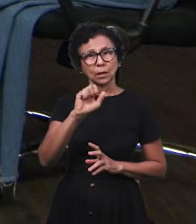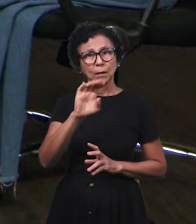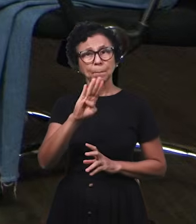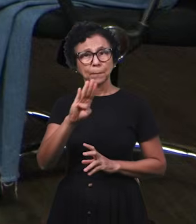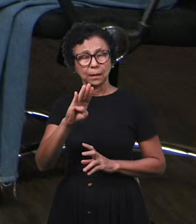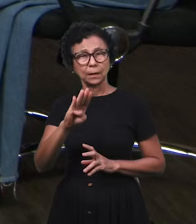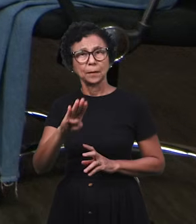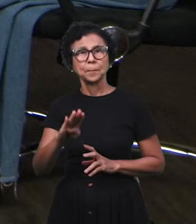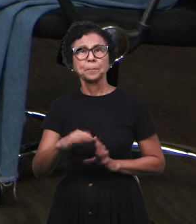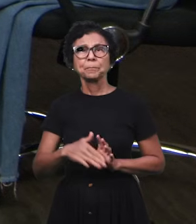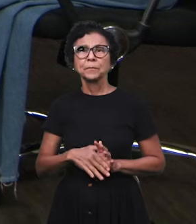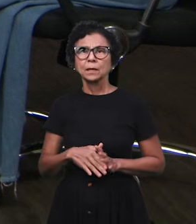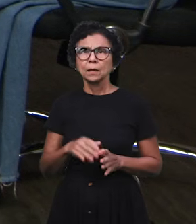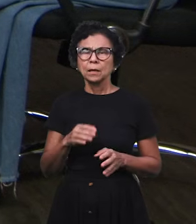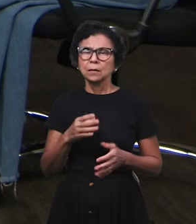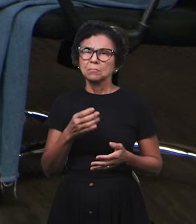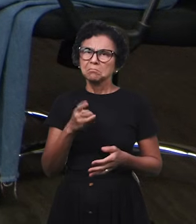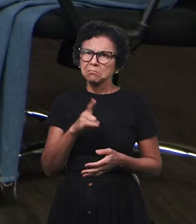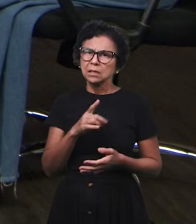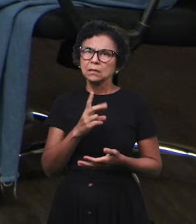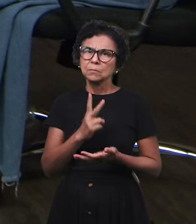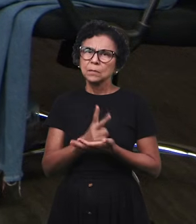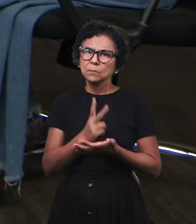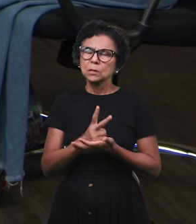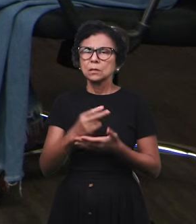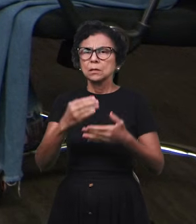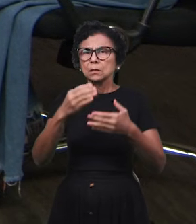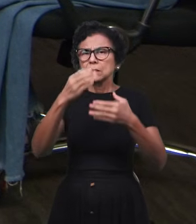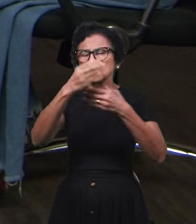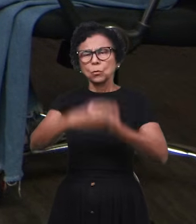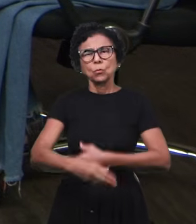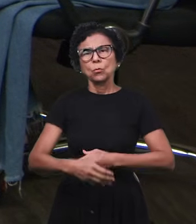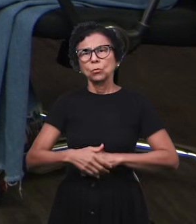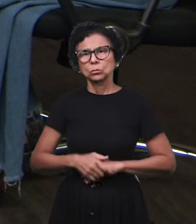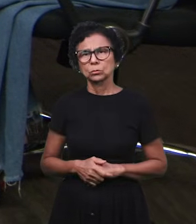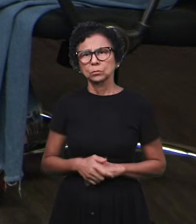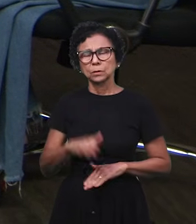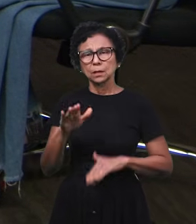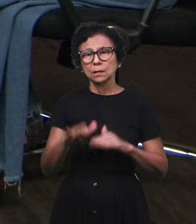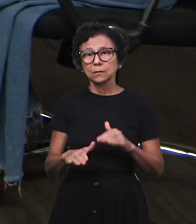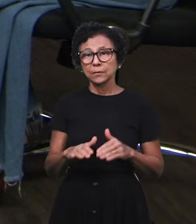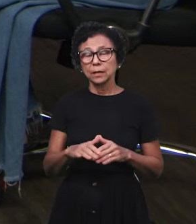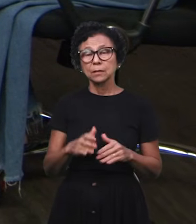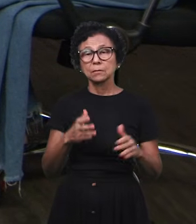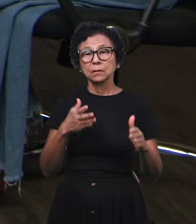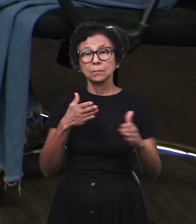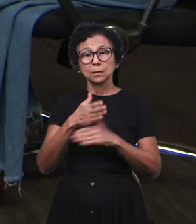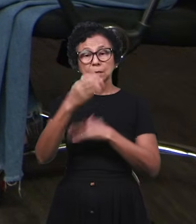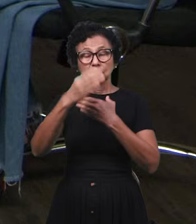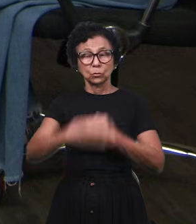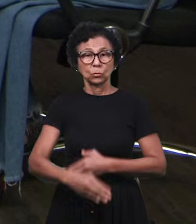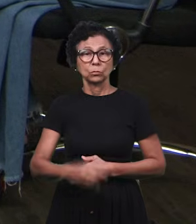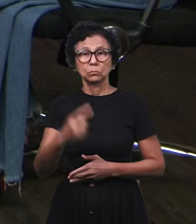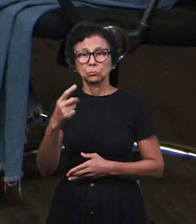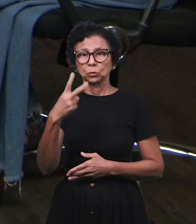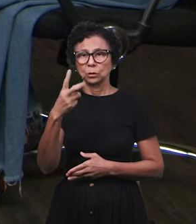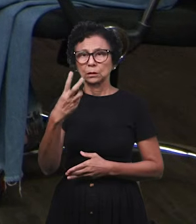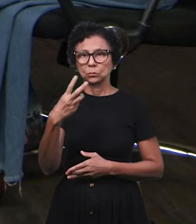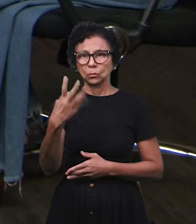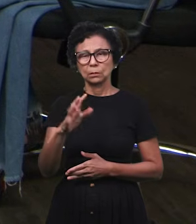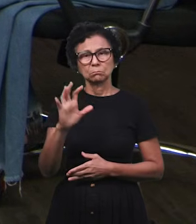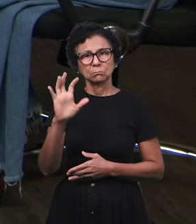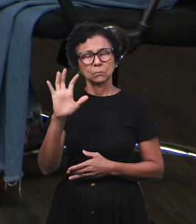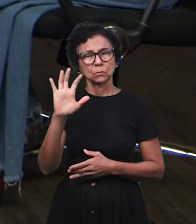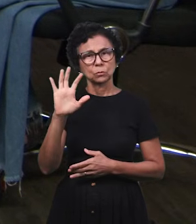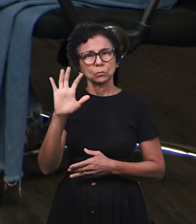no concurso leva 1, 2, 5 anos. Então, enquanto isso, você pode adquirir experiência e ganhar dinheiro também. Pega uma causa aqui, uma ali, mesmo que não